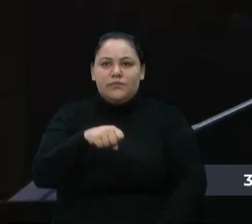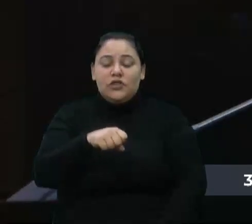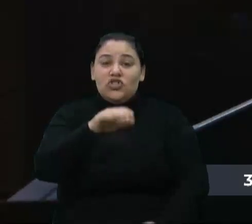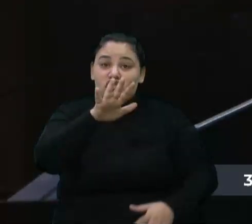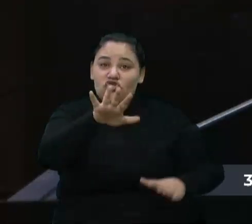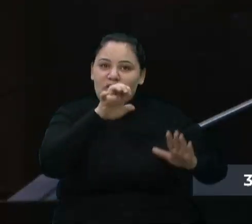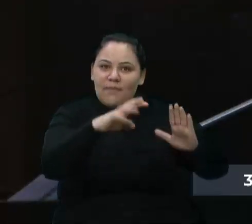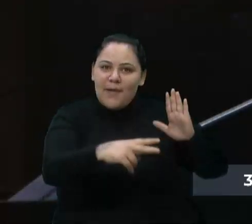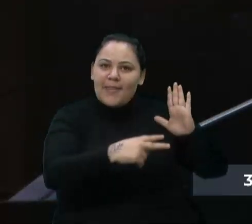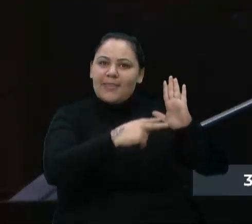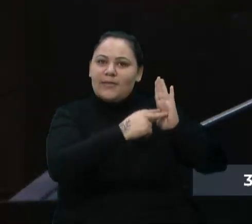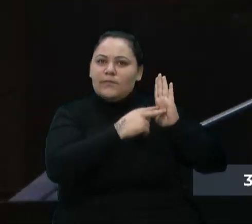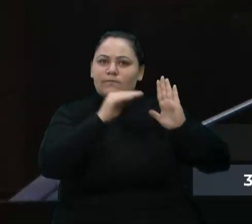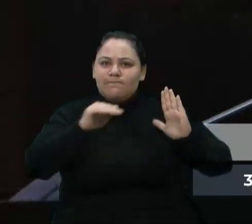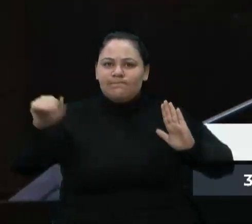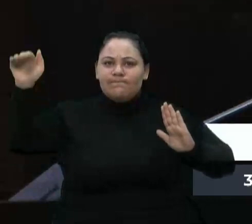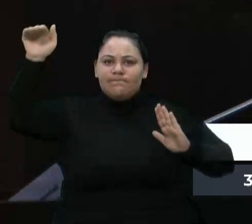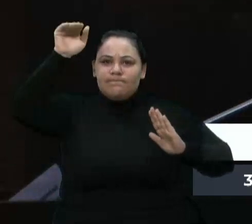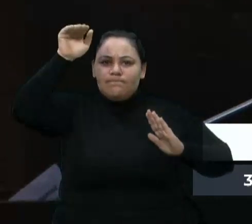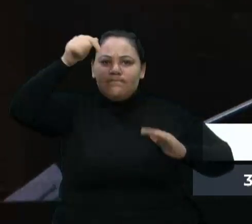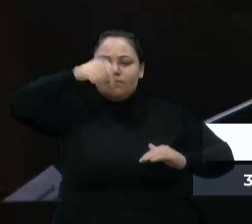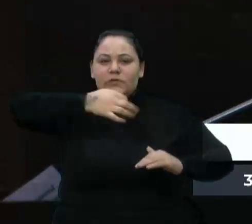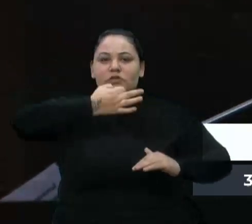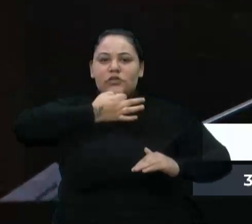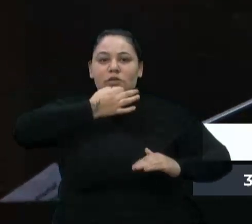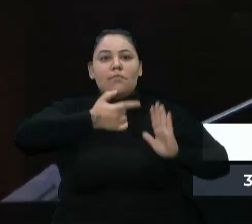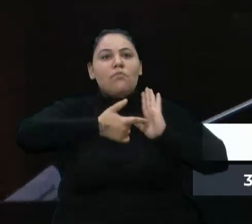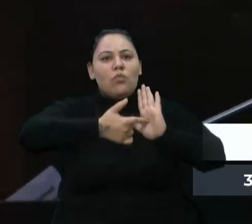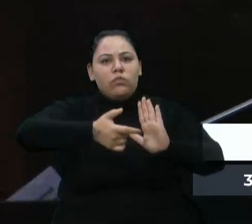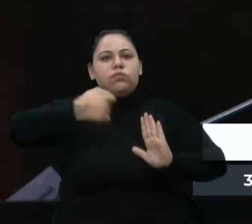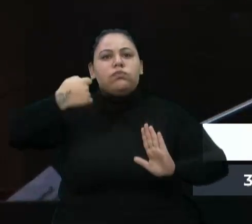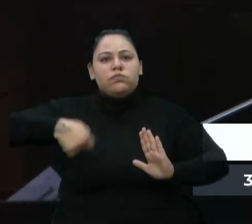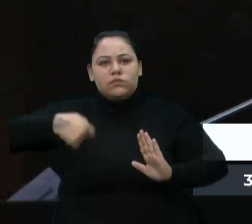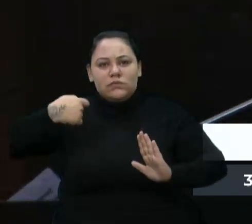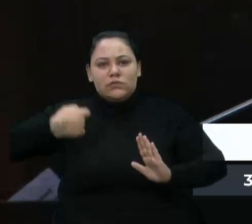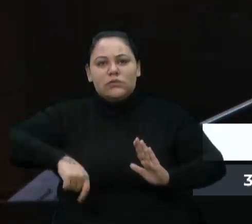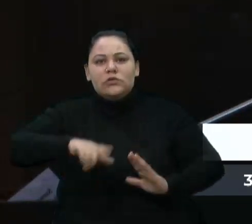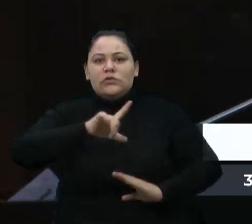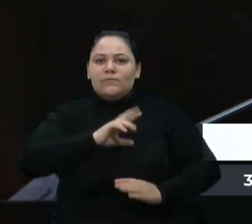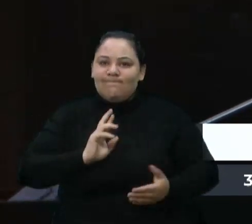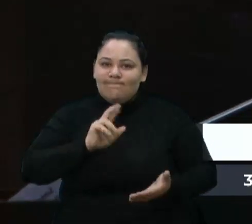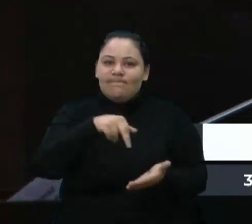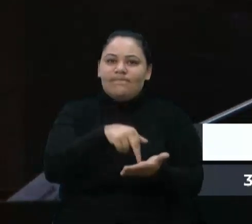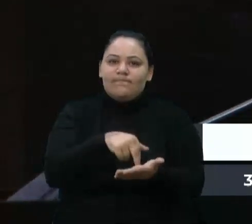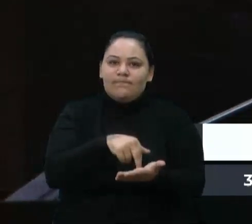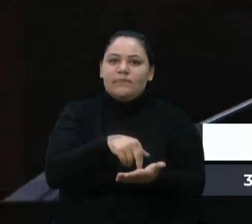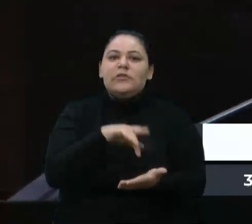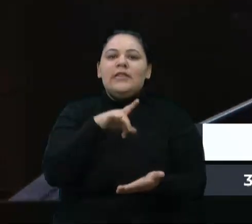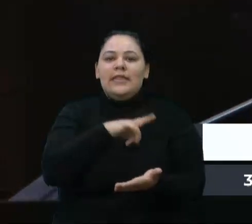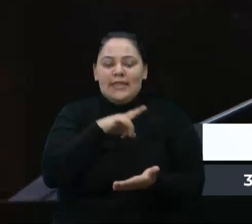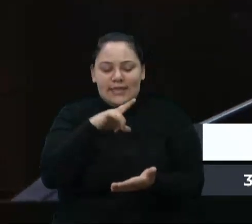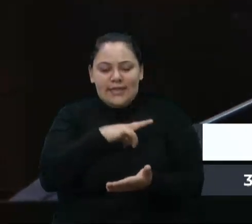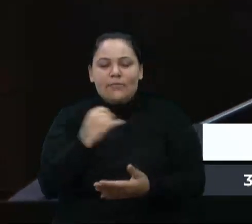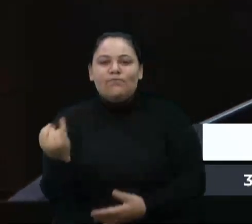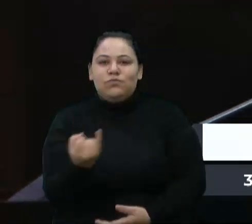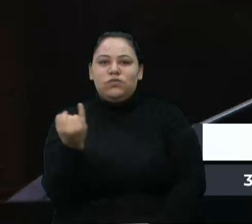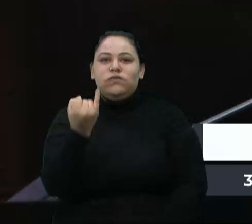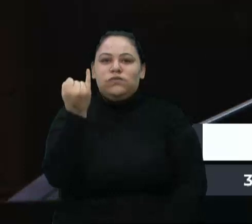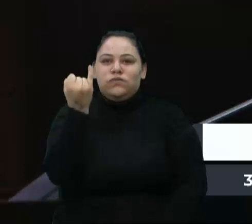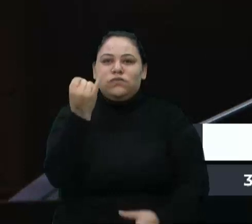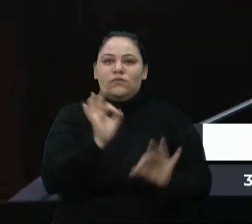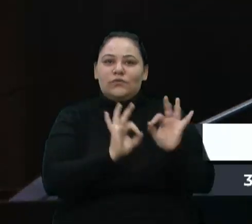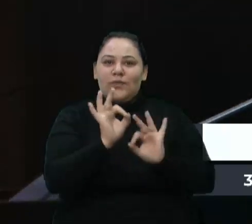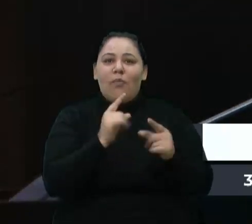despertar as autoridades e mostrar a necessidade que tem ali. Realmente tem uma grande necessidade, porque